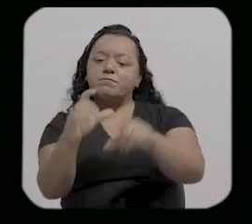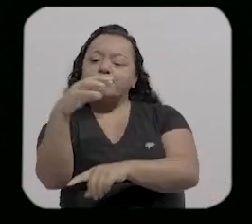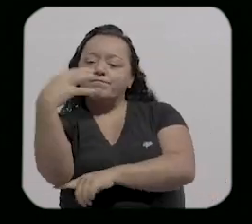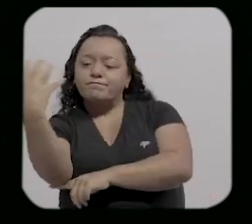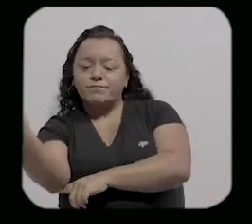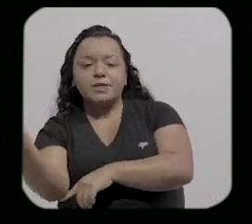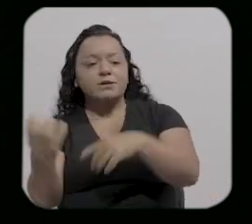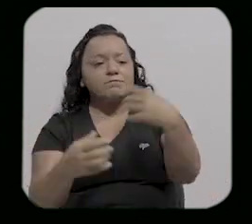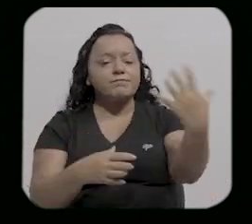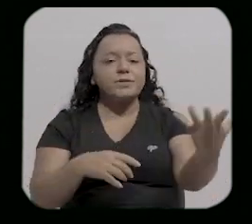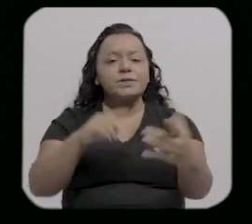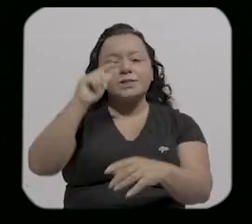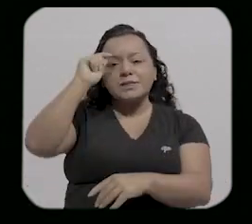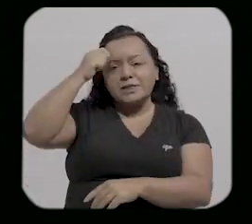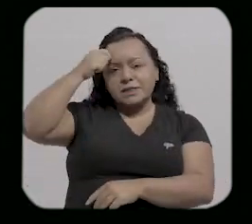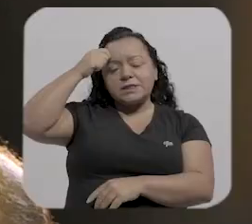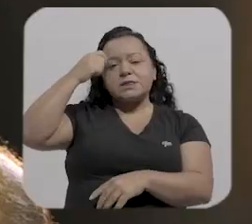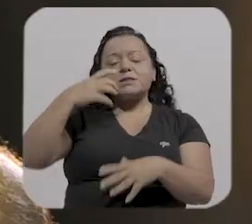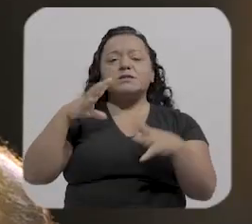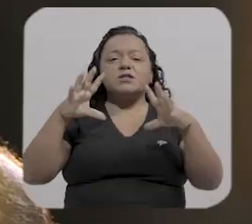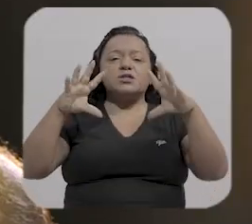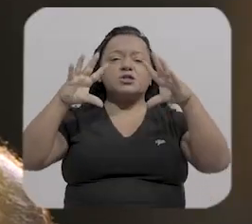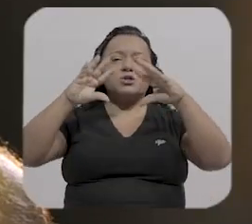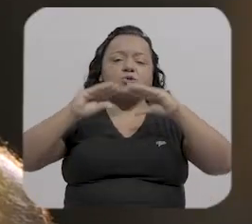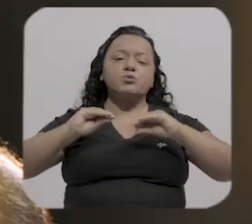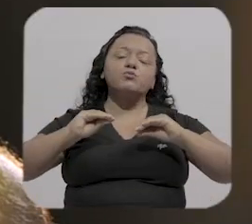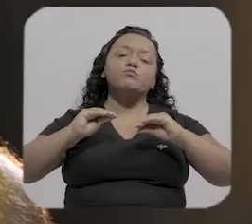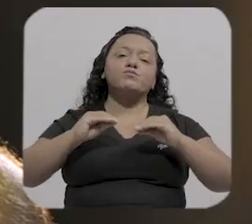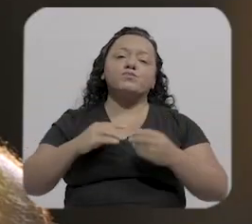momento de... Não, de ninguém.